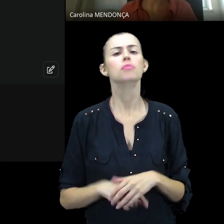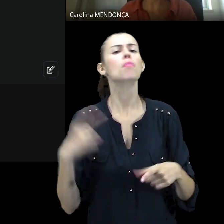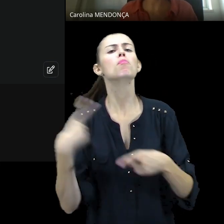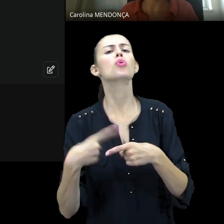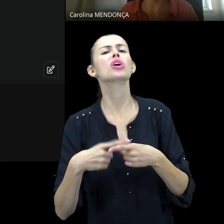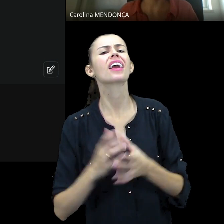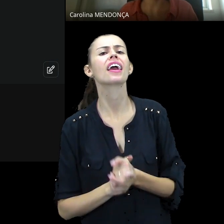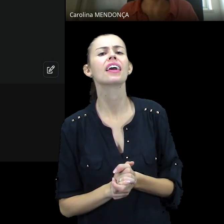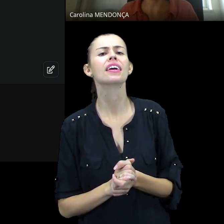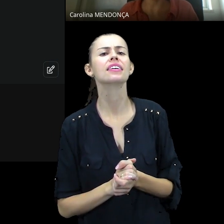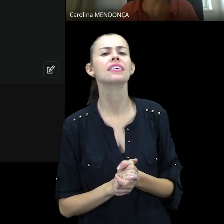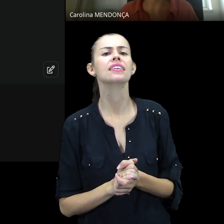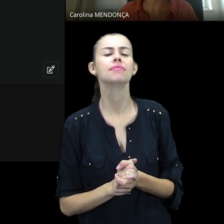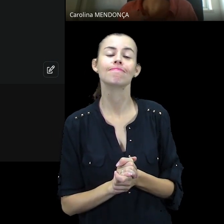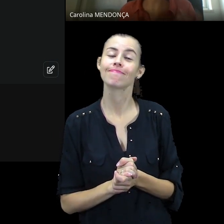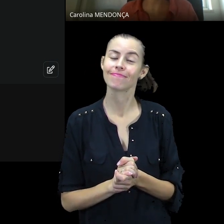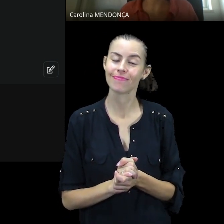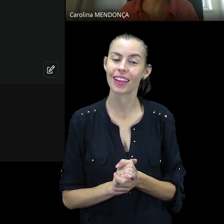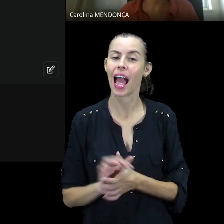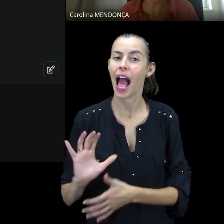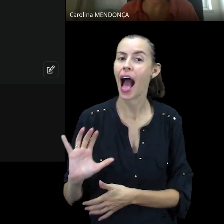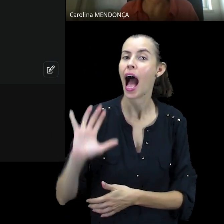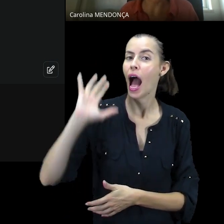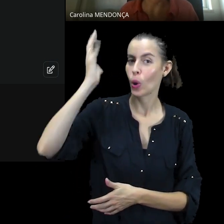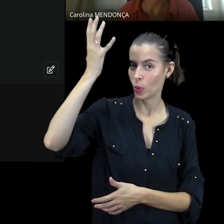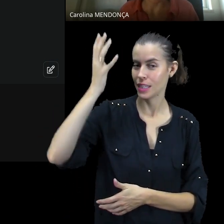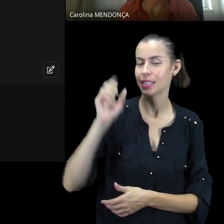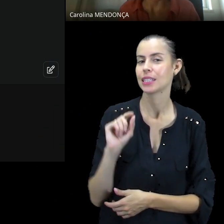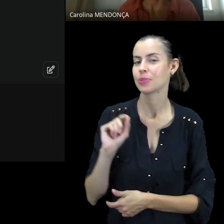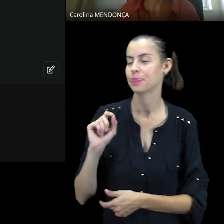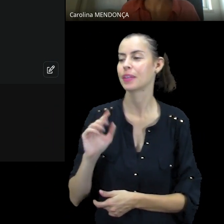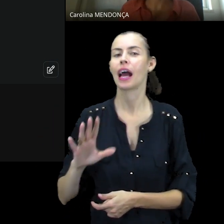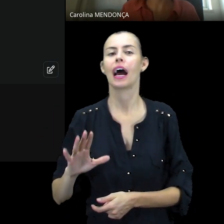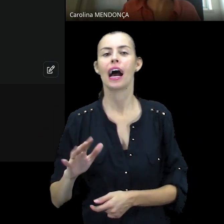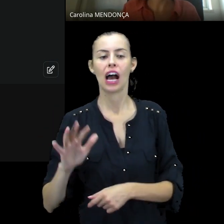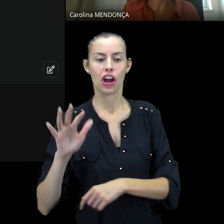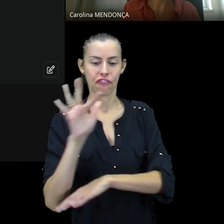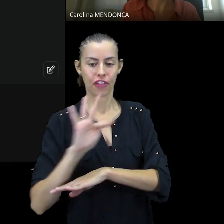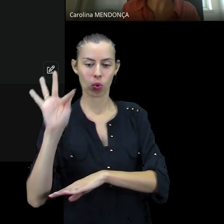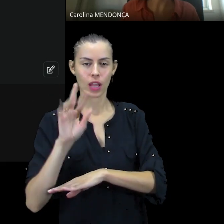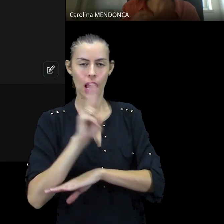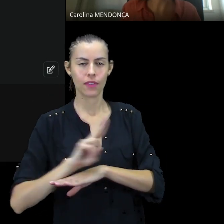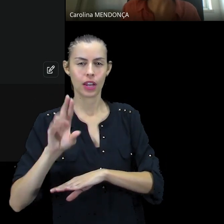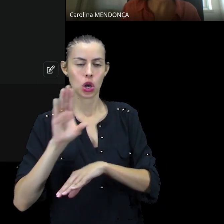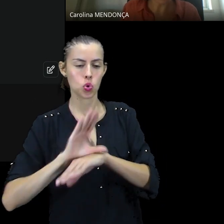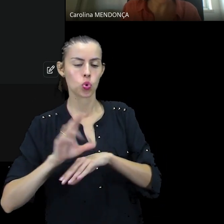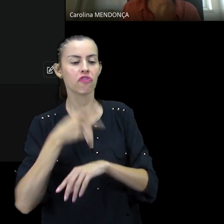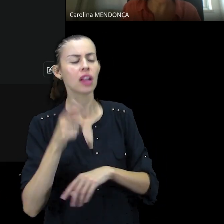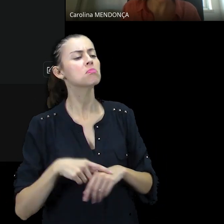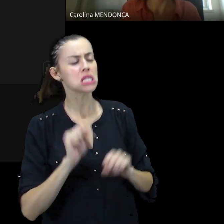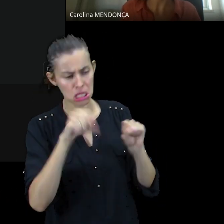você não vislumbra esse cumprimento, você não vislumbra essa discussão. Então, é por isso que a gente, para vincular